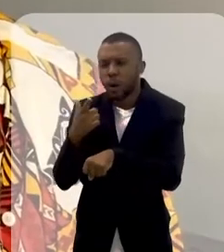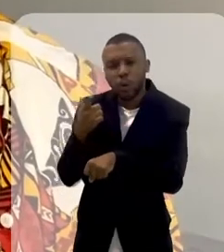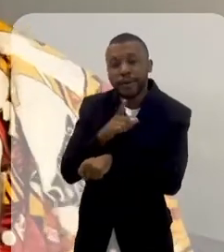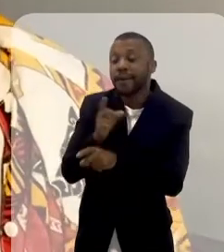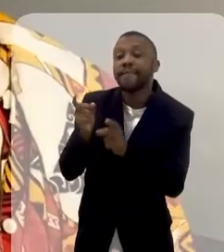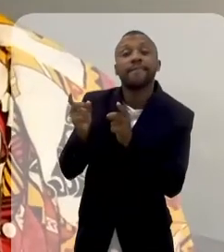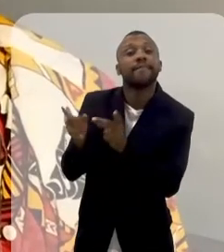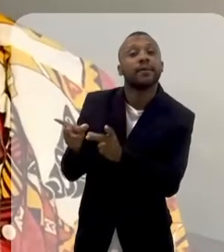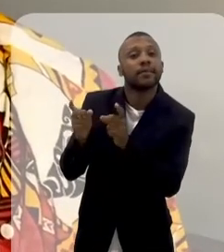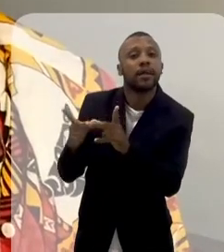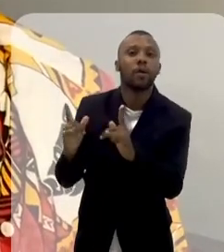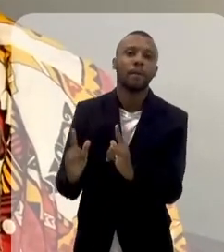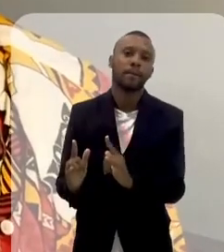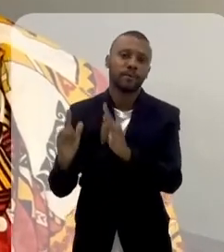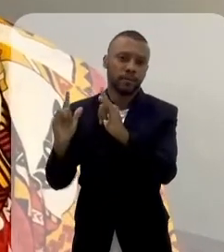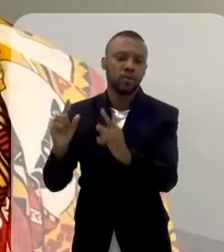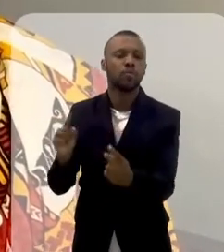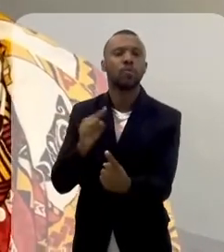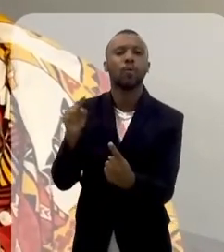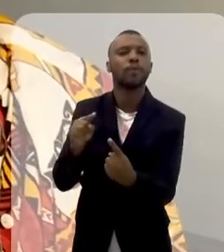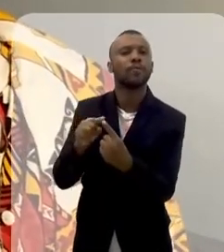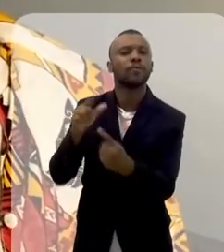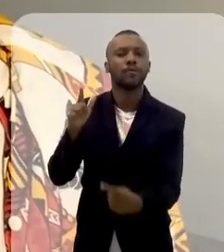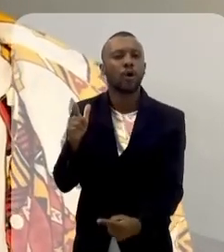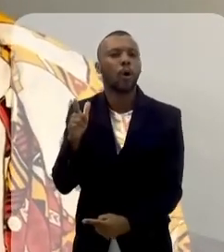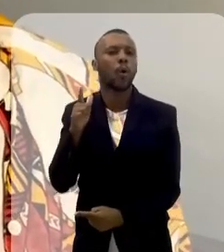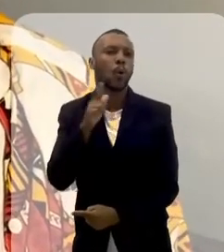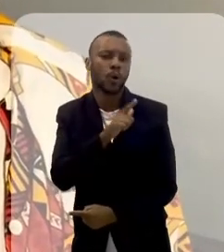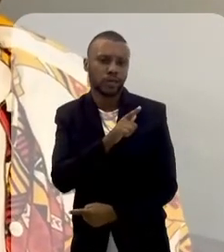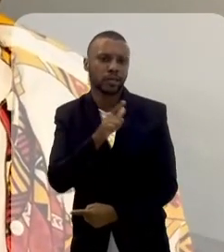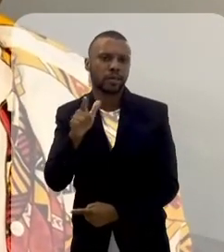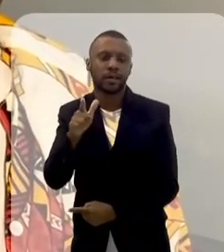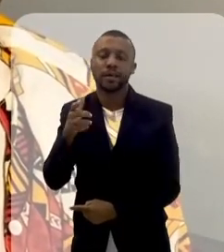ela venda o apartamento para poder